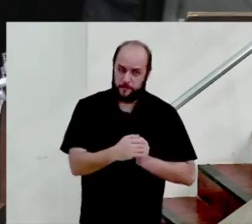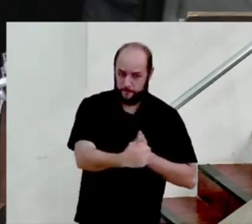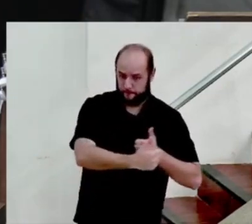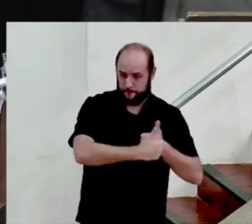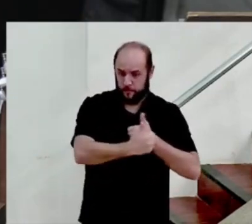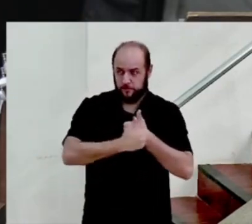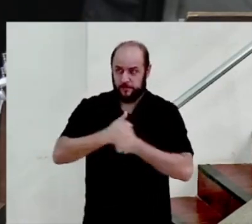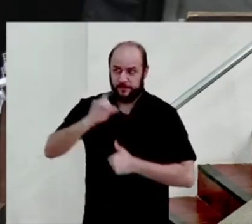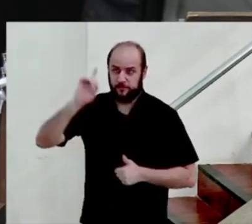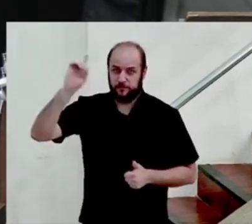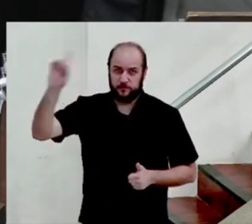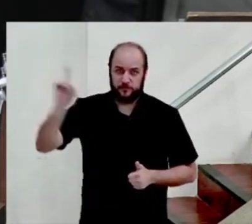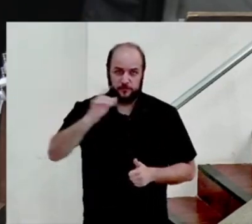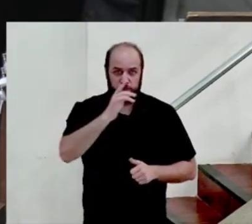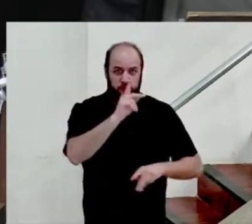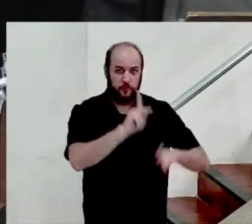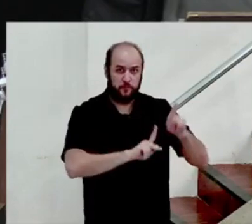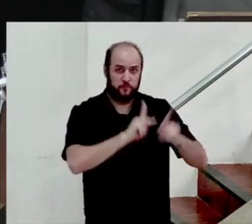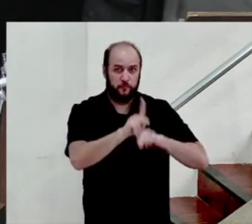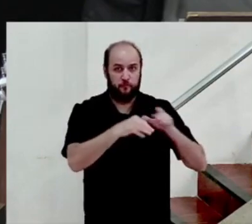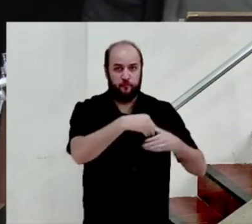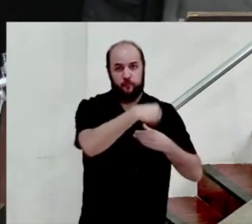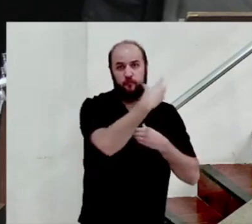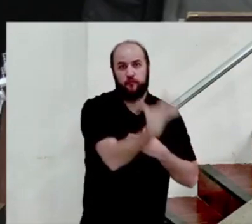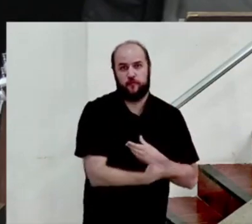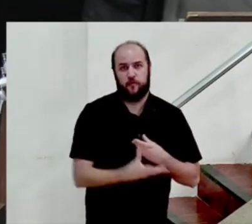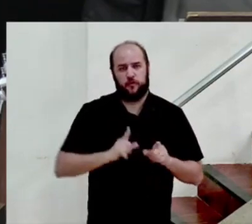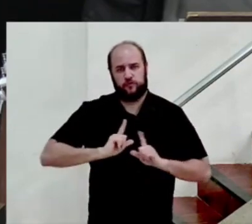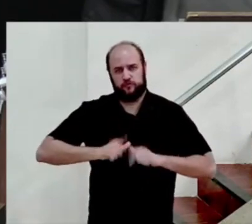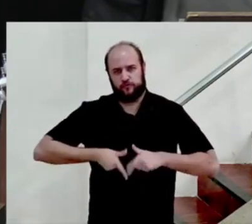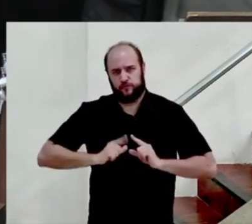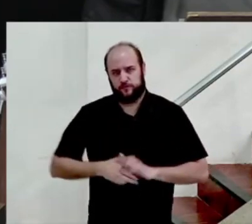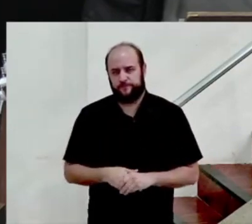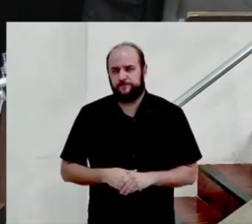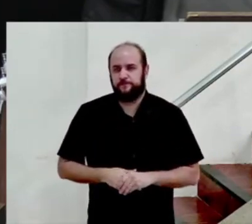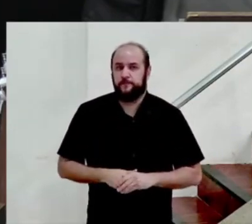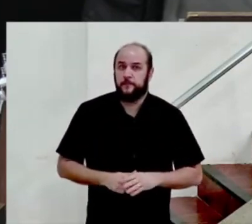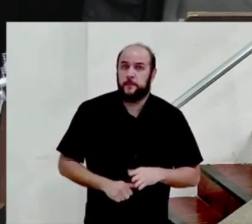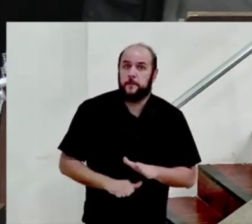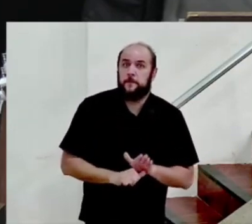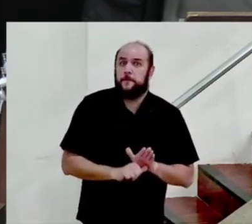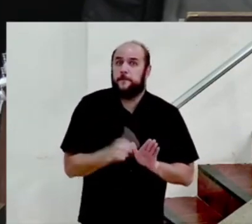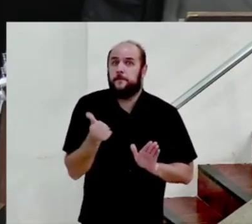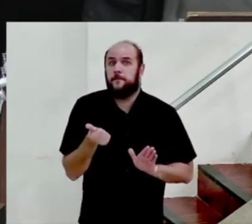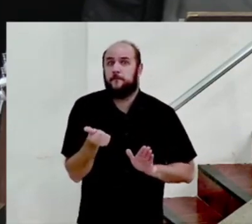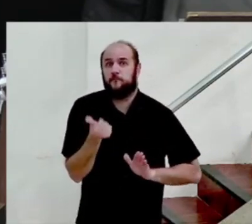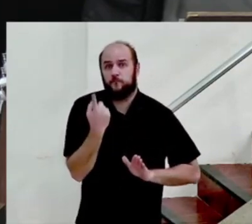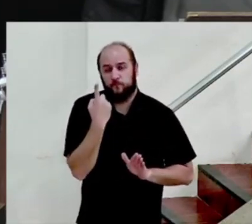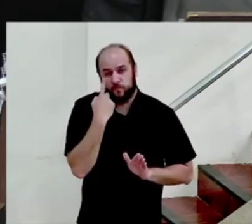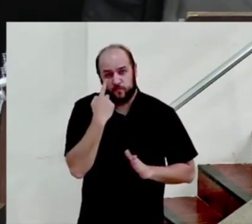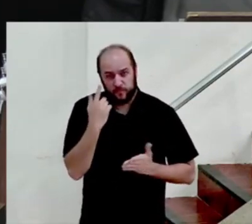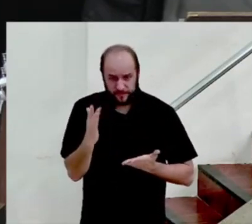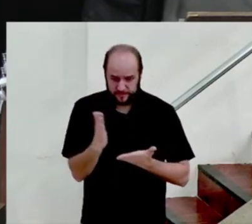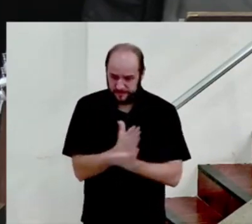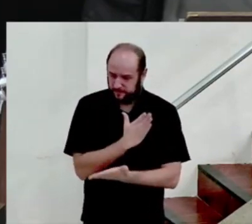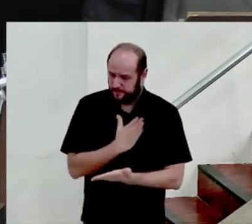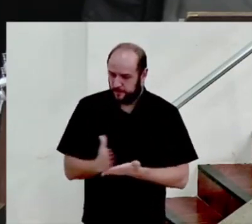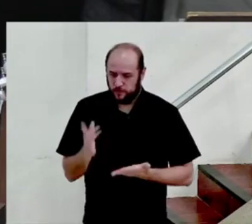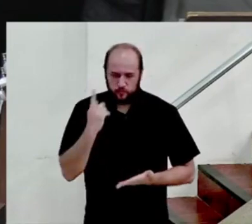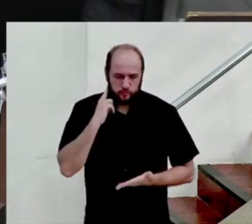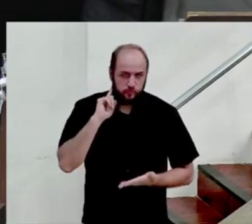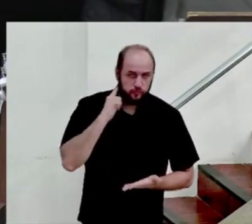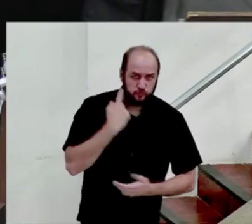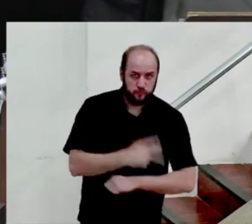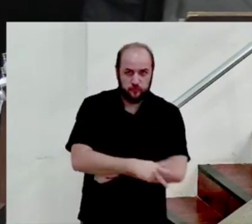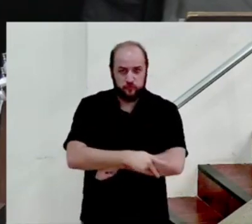de Deus dos gentios. É a primeira vez que nós temos essa divisão aparecendo